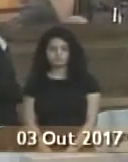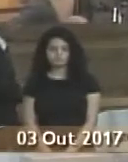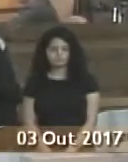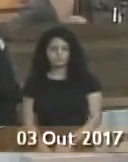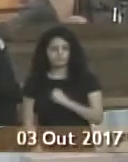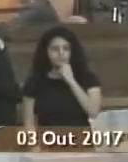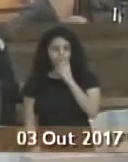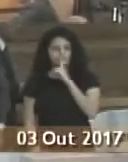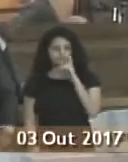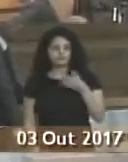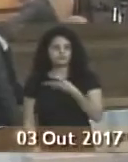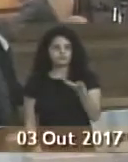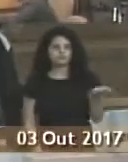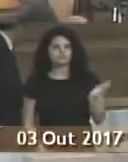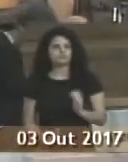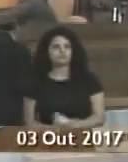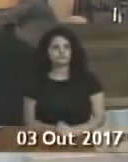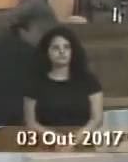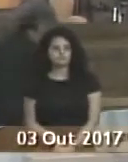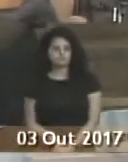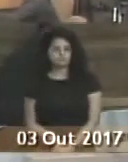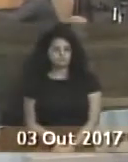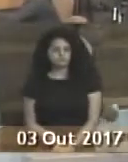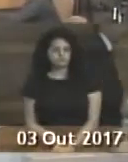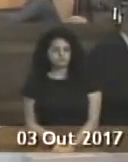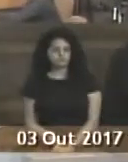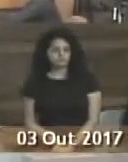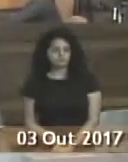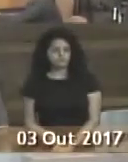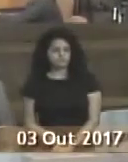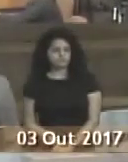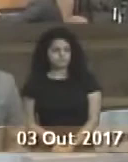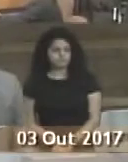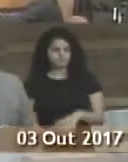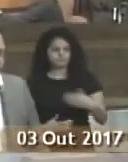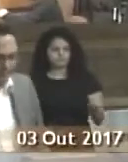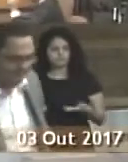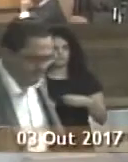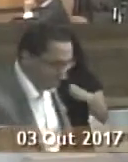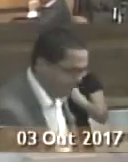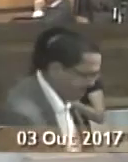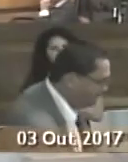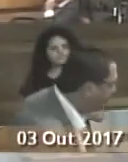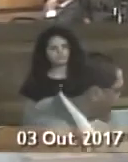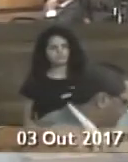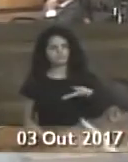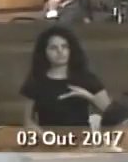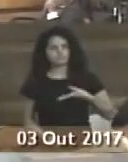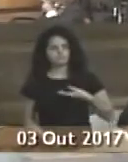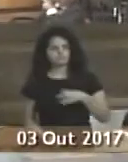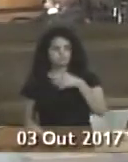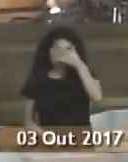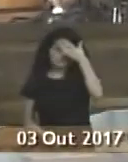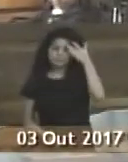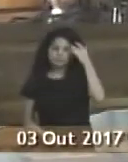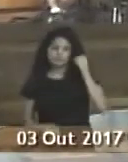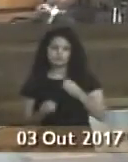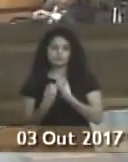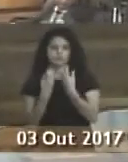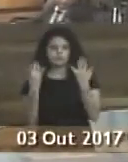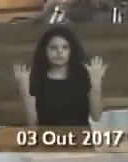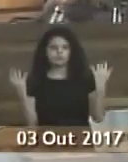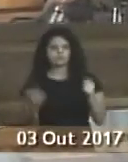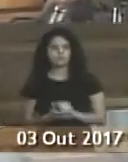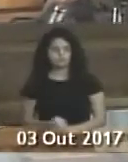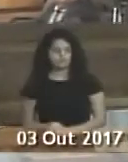Bom, gente, bom dia a todos. Né? É o ex-vereador Chapia, meu amigo, pessoal do Brasféu, Fabrício, que está aí também.